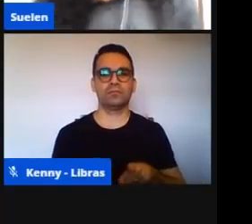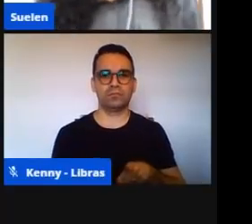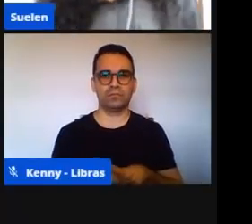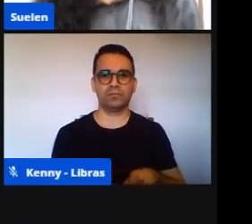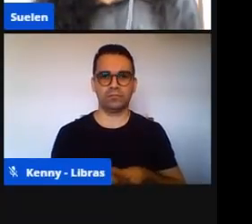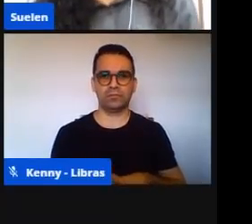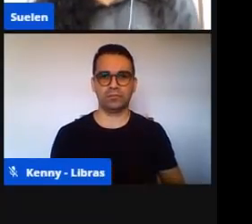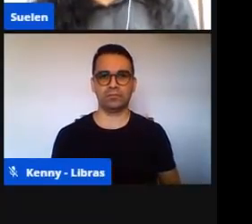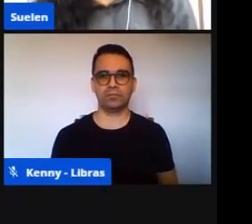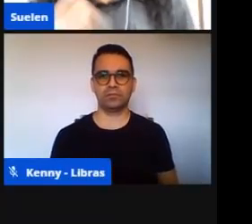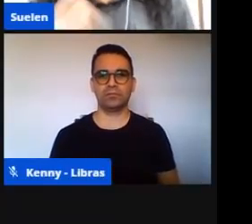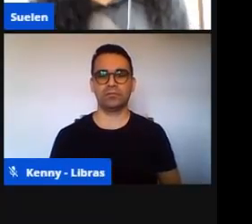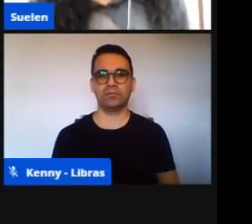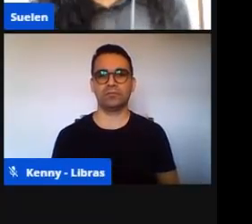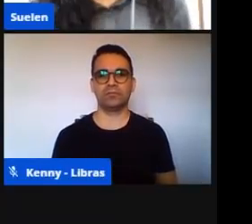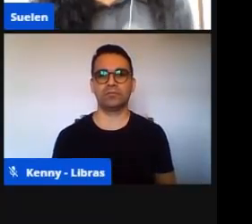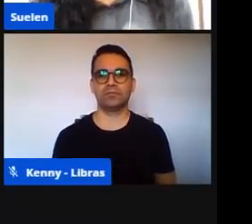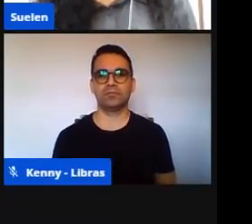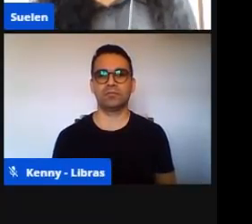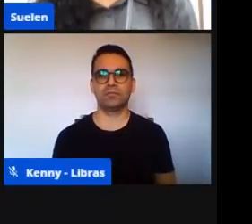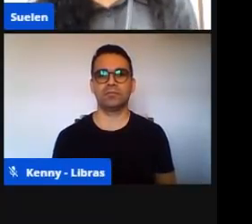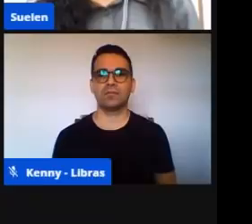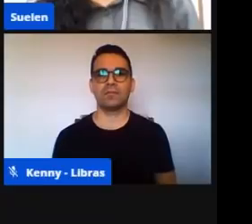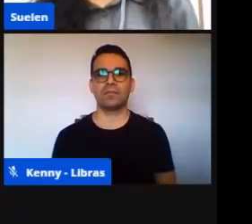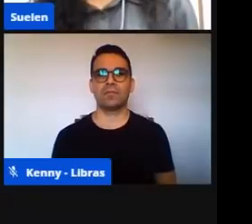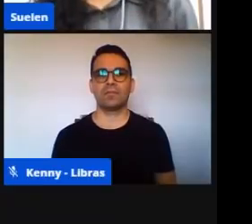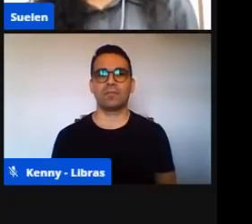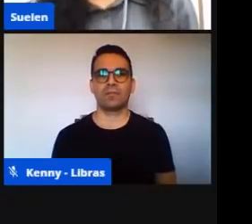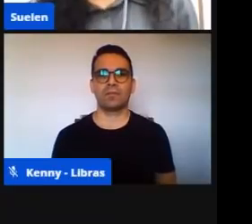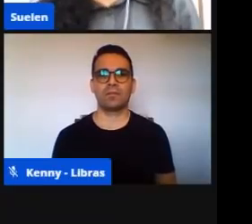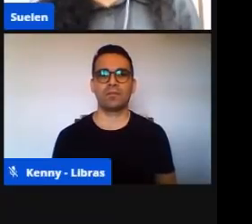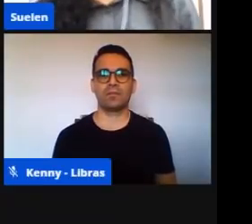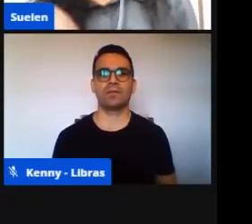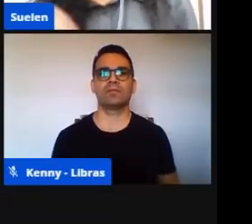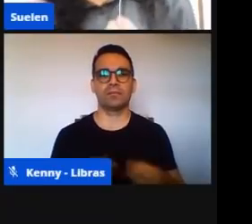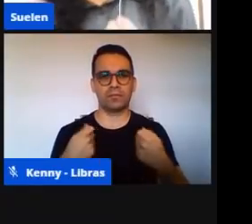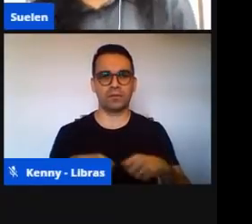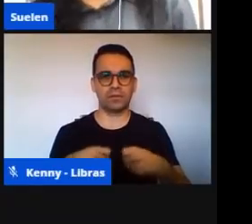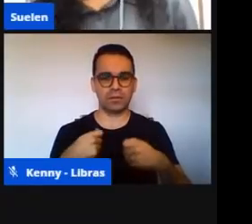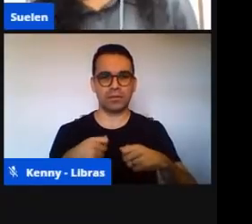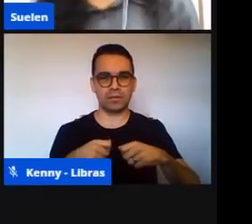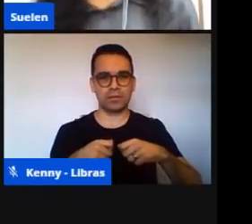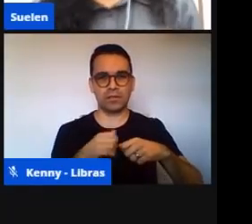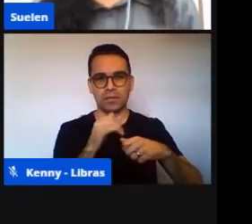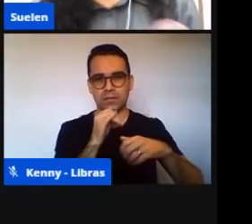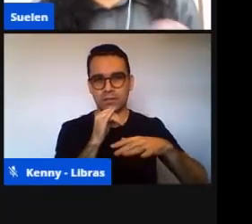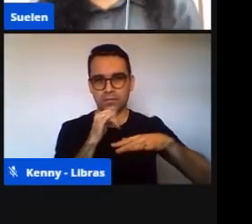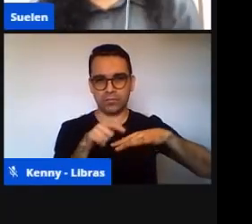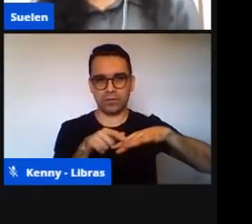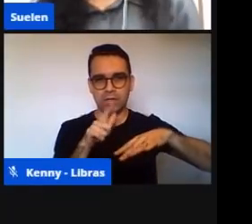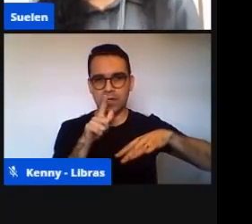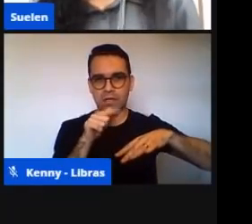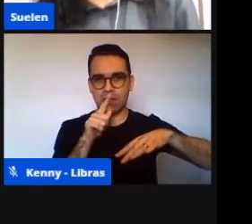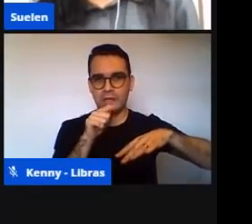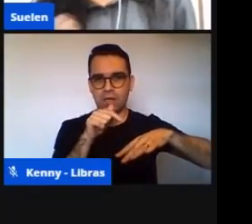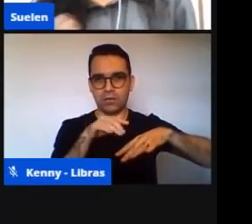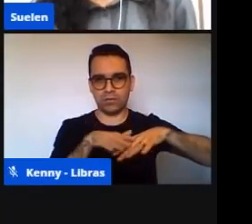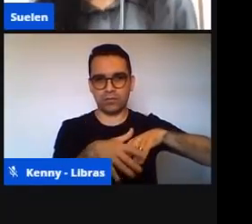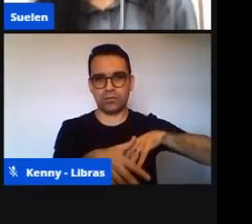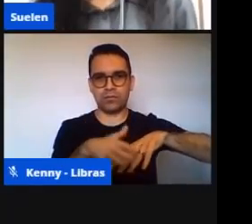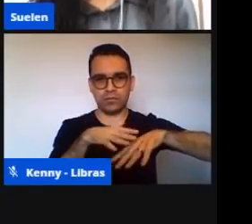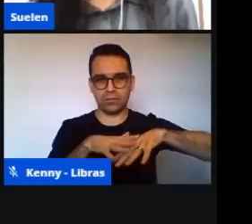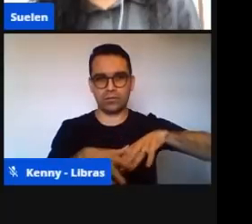limpeza de cada parte desse alimento, né? Então, lavar em água corrente, folha